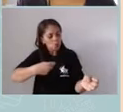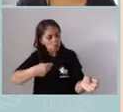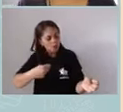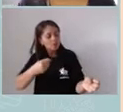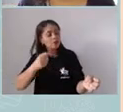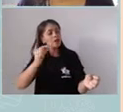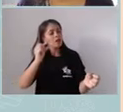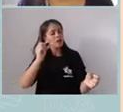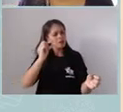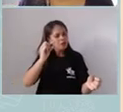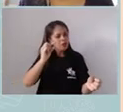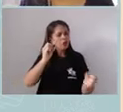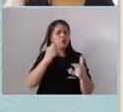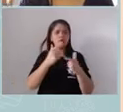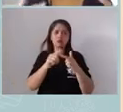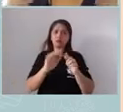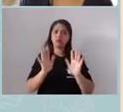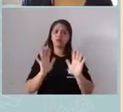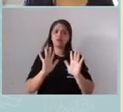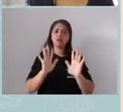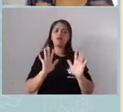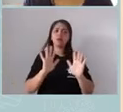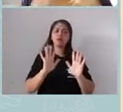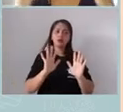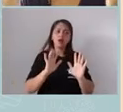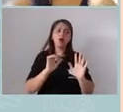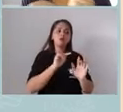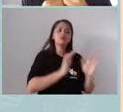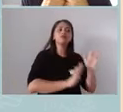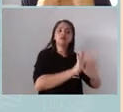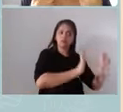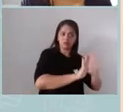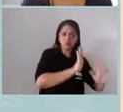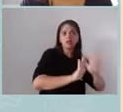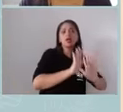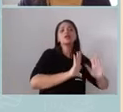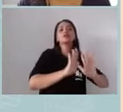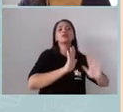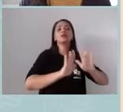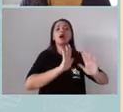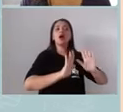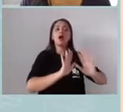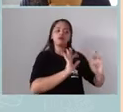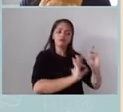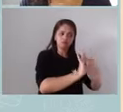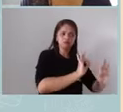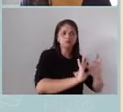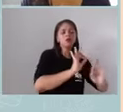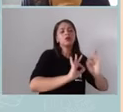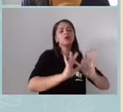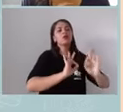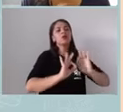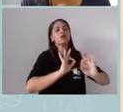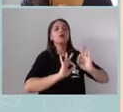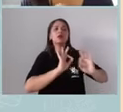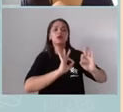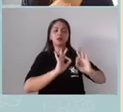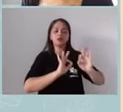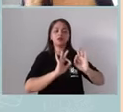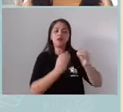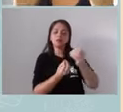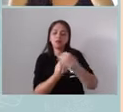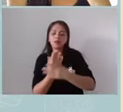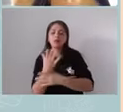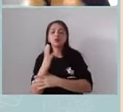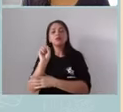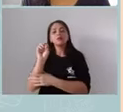vai causar danos ao animal, tá? Os animais, eles são muito bem tratados, é um processo muito minucioso, certo? Dessa produção de soros.